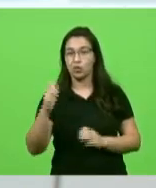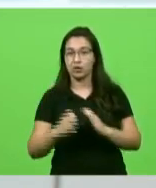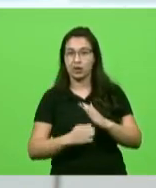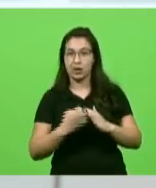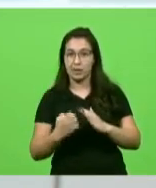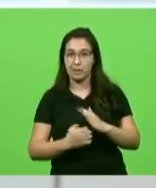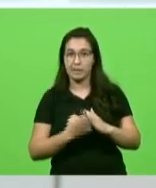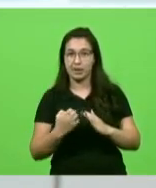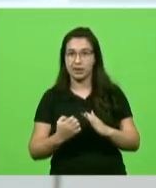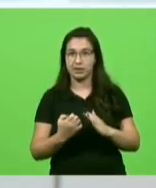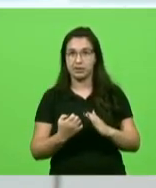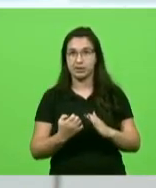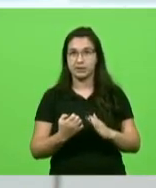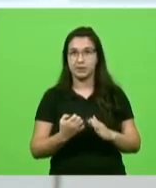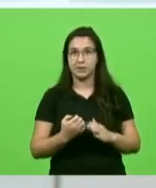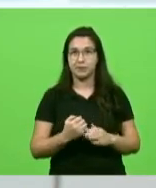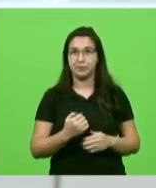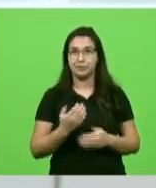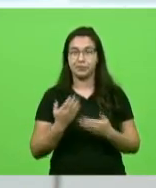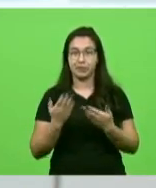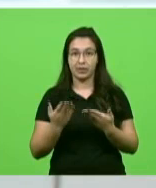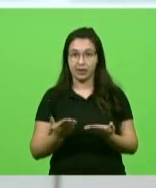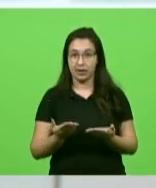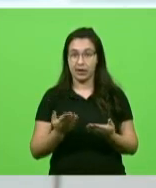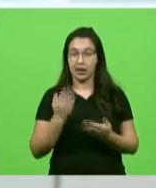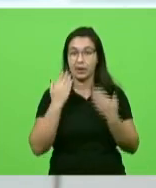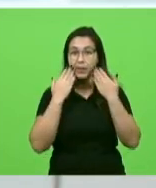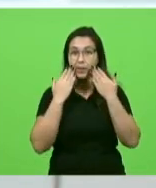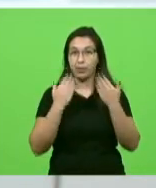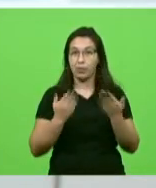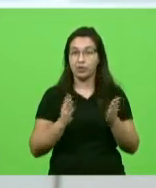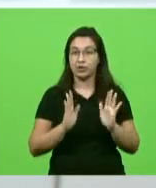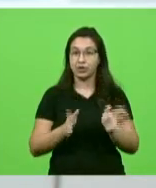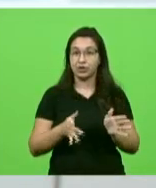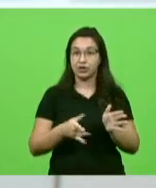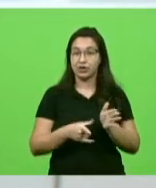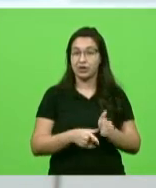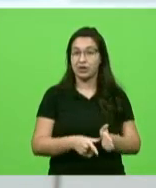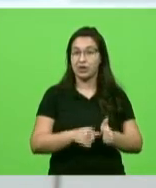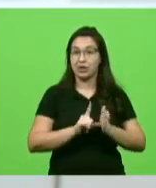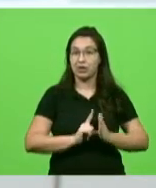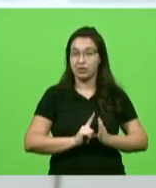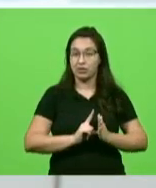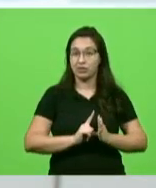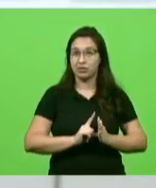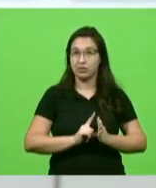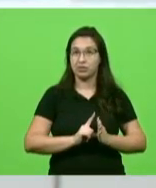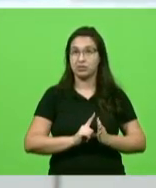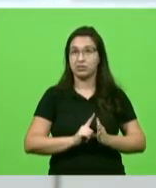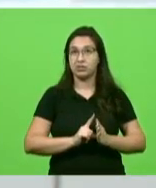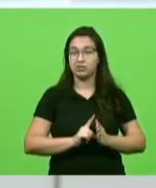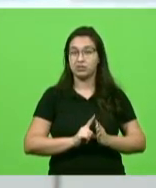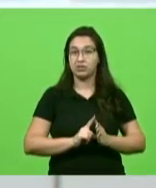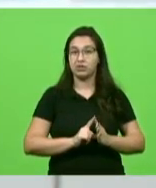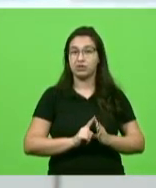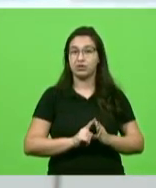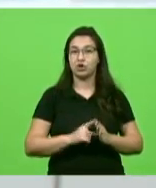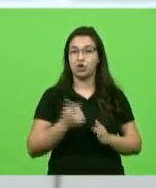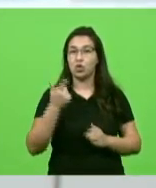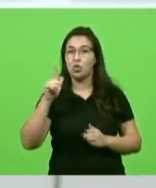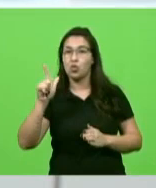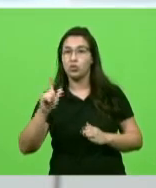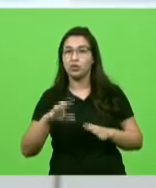indústria e incorporação sinalizando já de antemão provável subcontratação